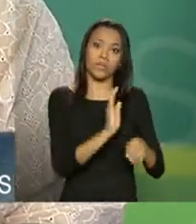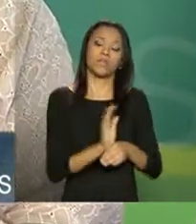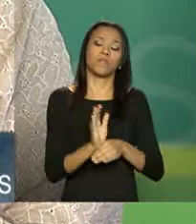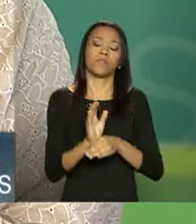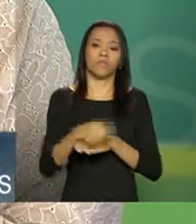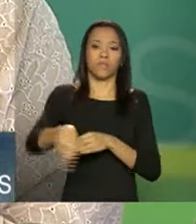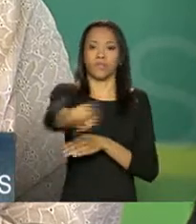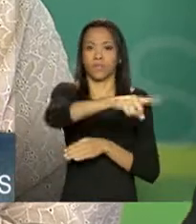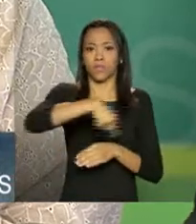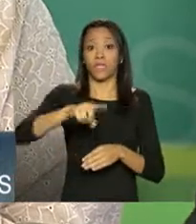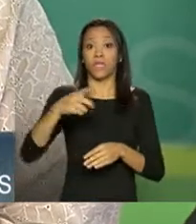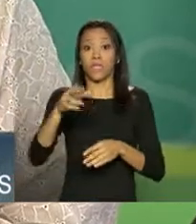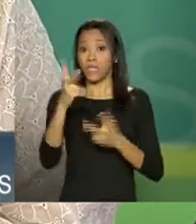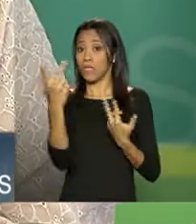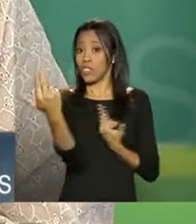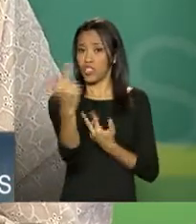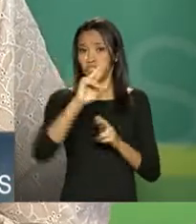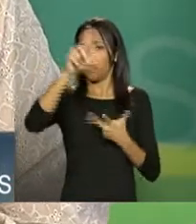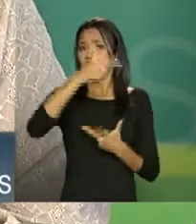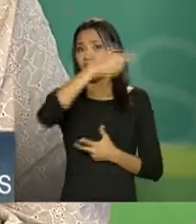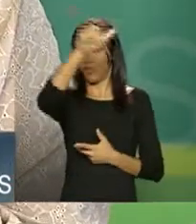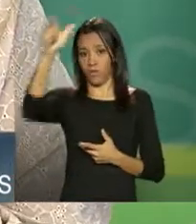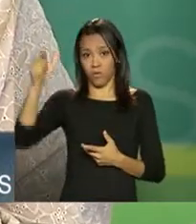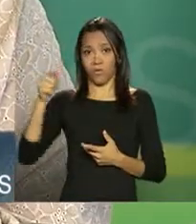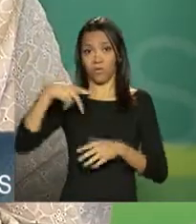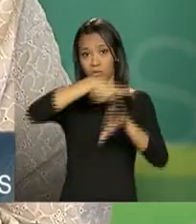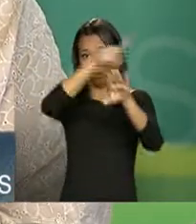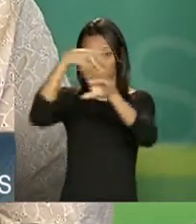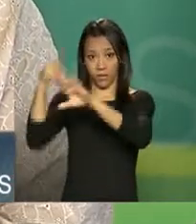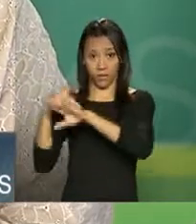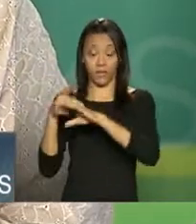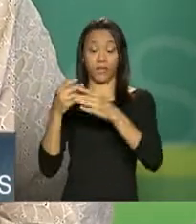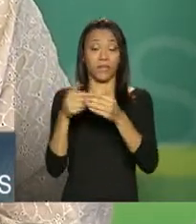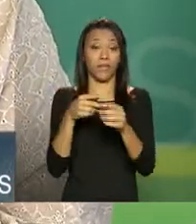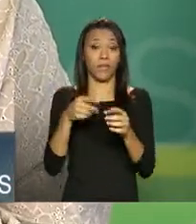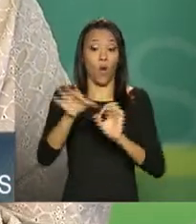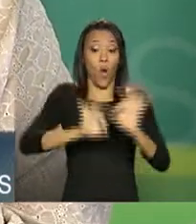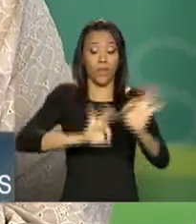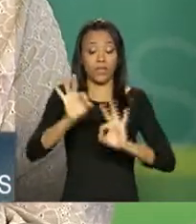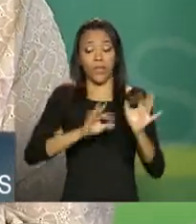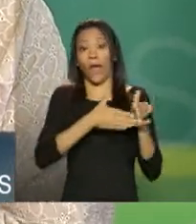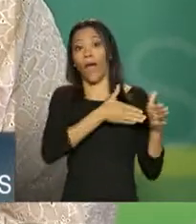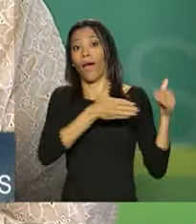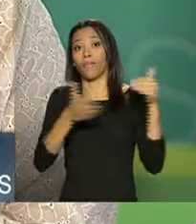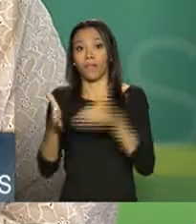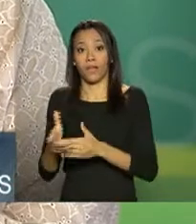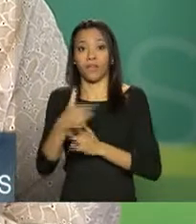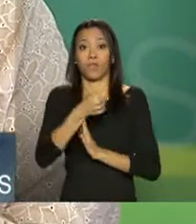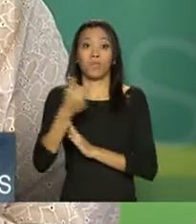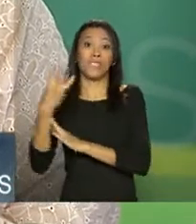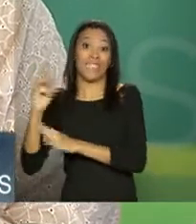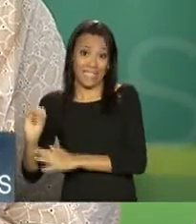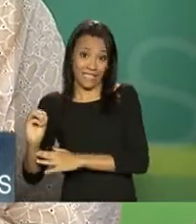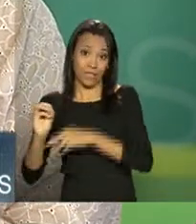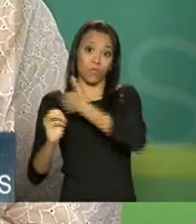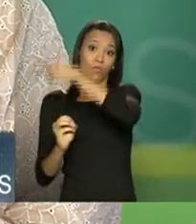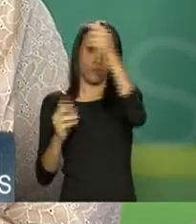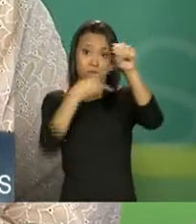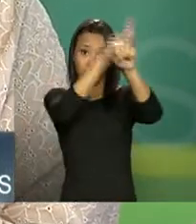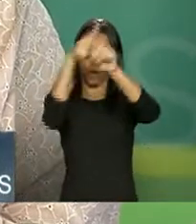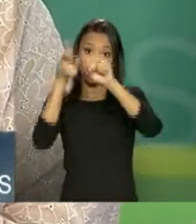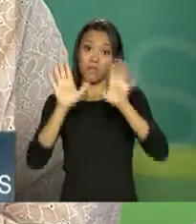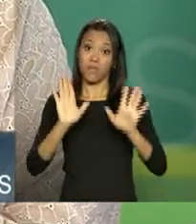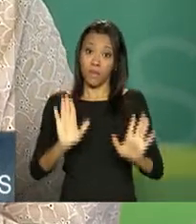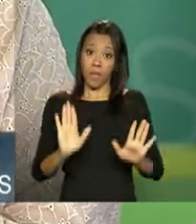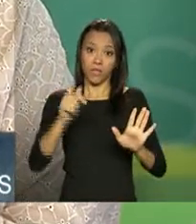país está oferecendo para 2020 2030 é muito interessante que checar os números Tá mas também tá fazendo o plano essa